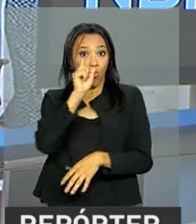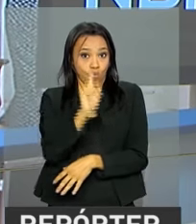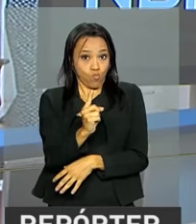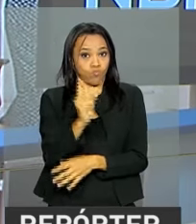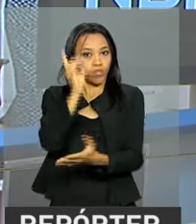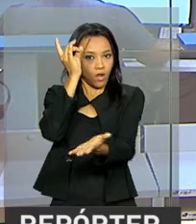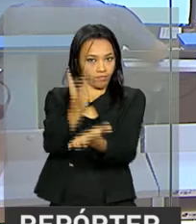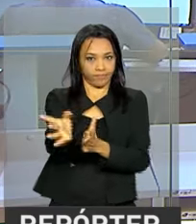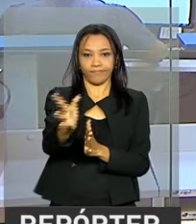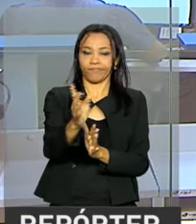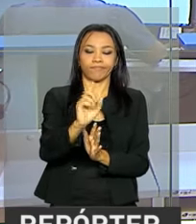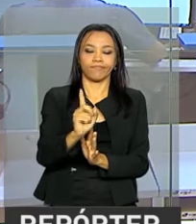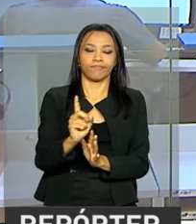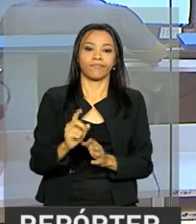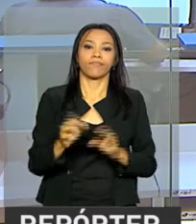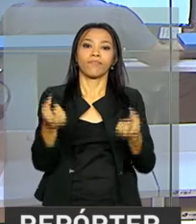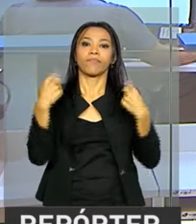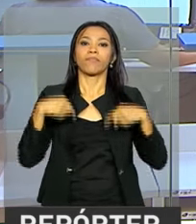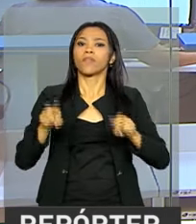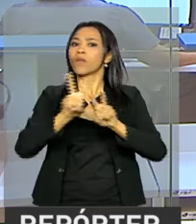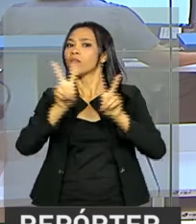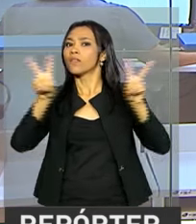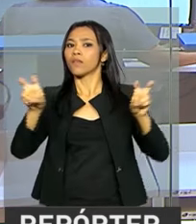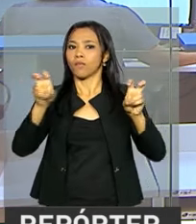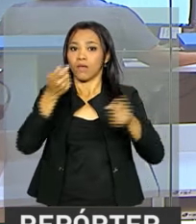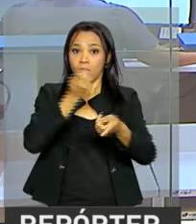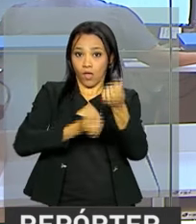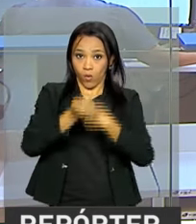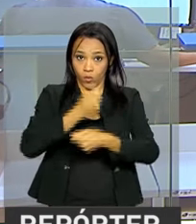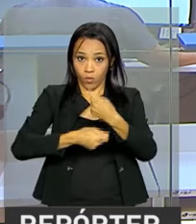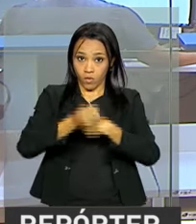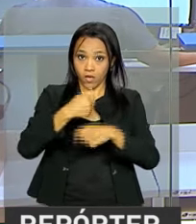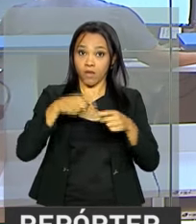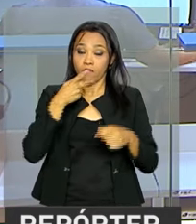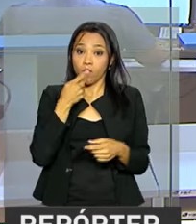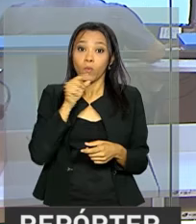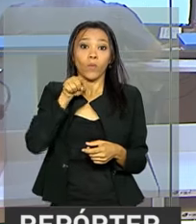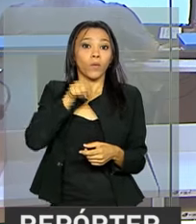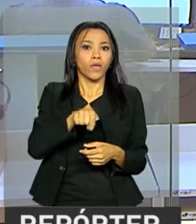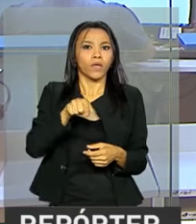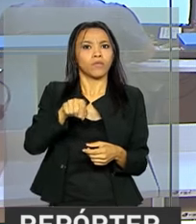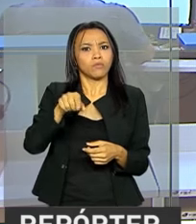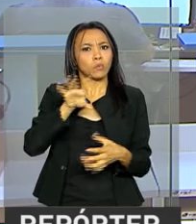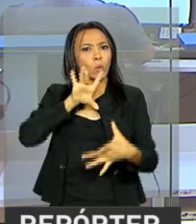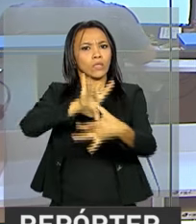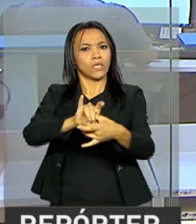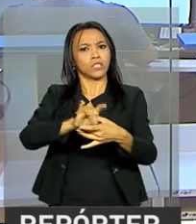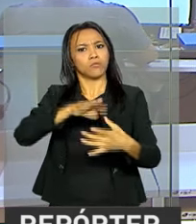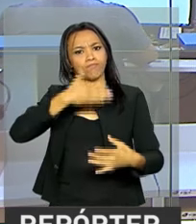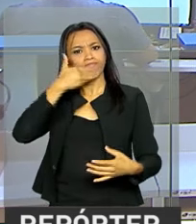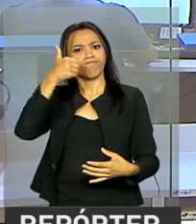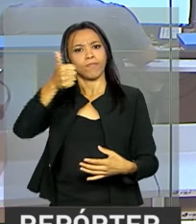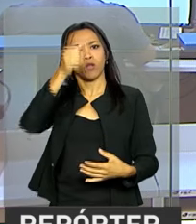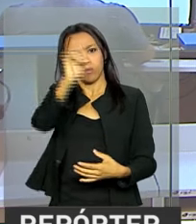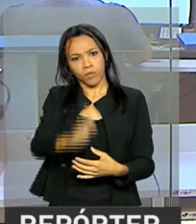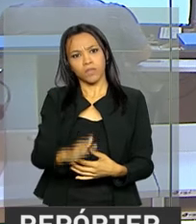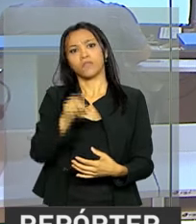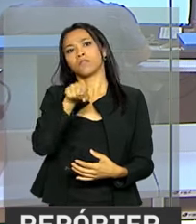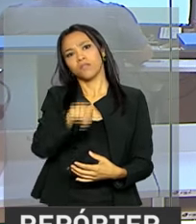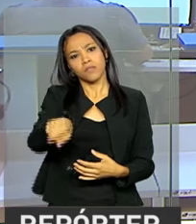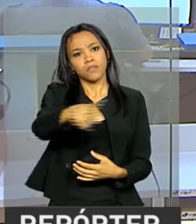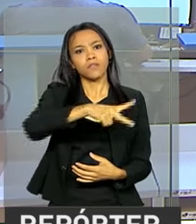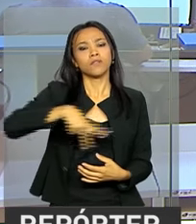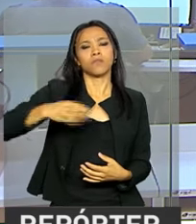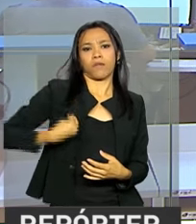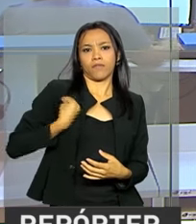descartado fala de economia agora estimativas do mercado financeiro mostram um cenário melhor para o custo de vida do brasileiro